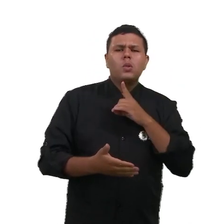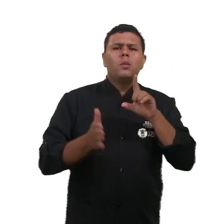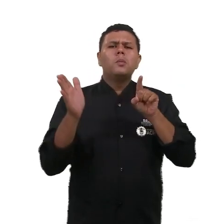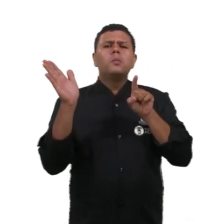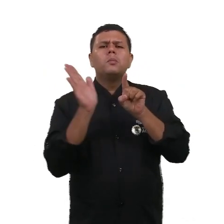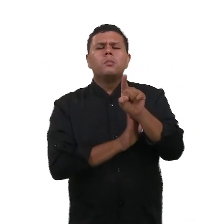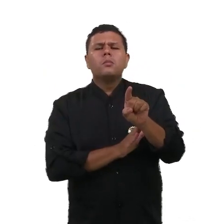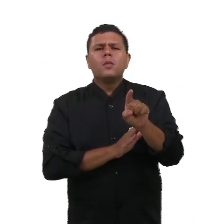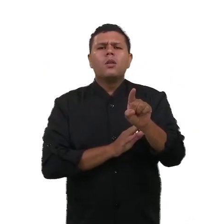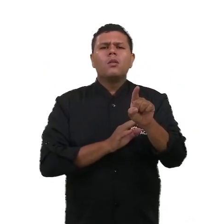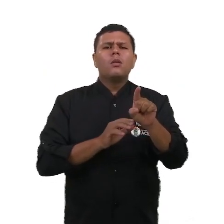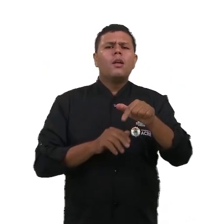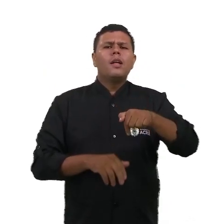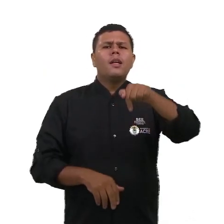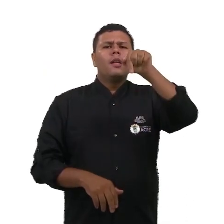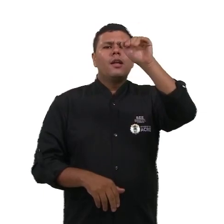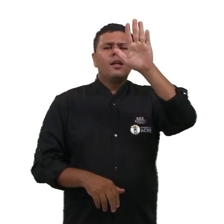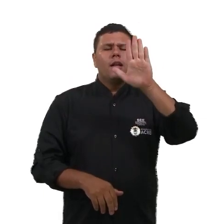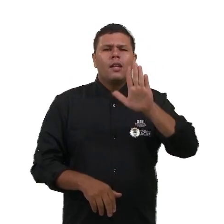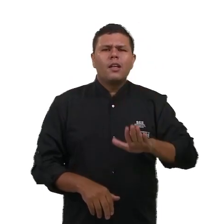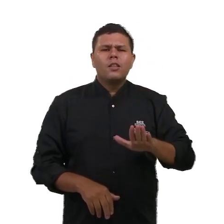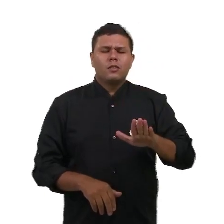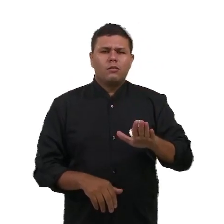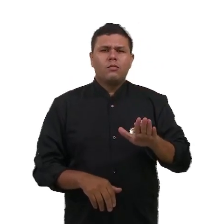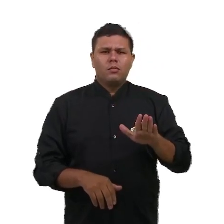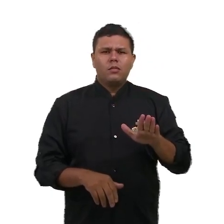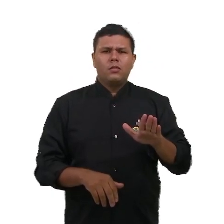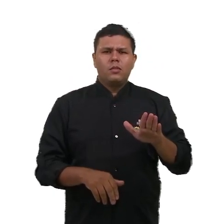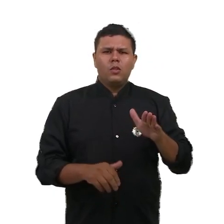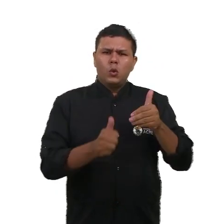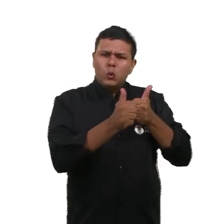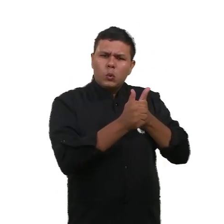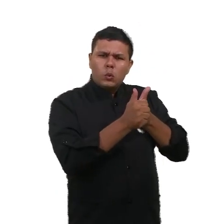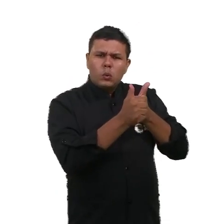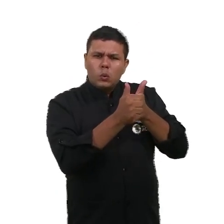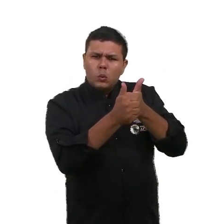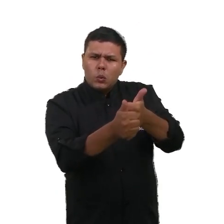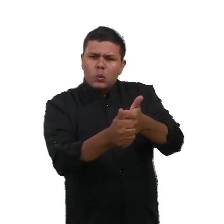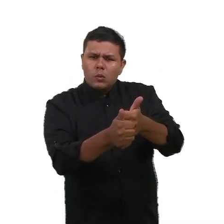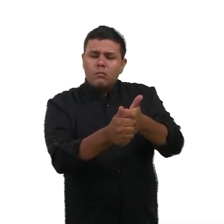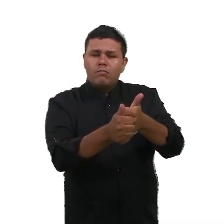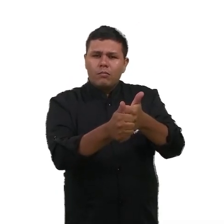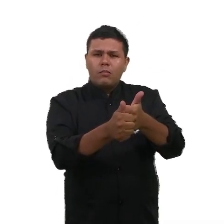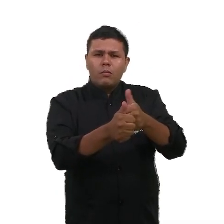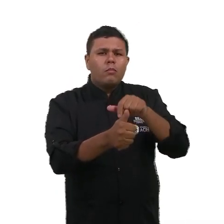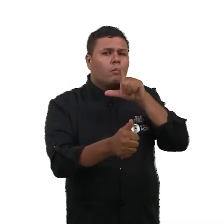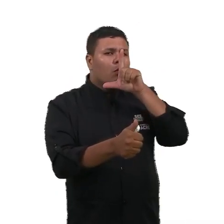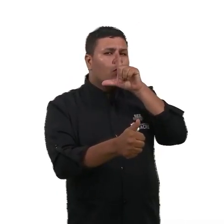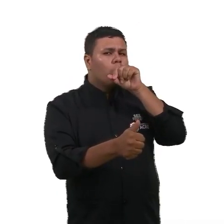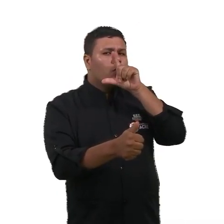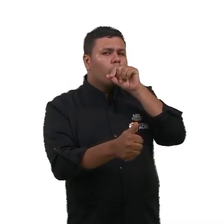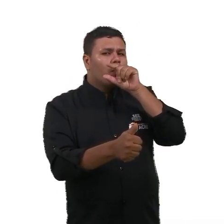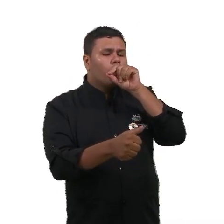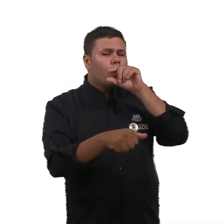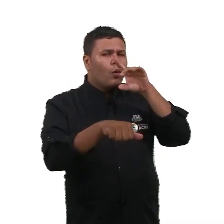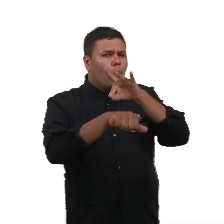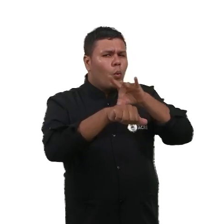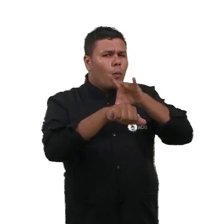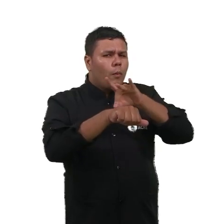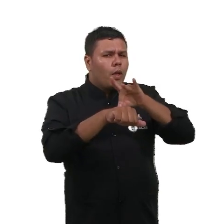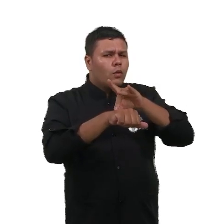quem é aqui que vai ser predado pelo pássaro? Os ratos pretos, né, os ratos escuros, ou os ratos